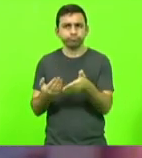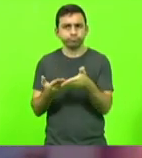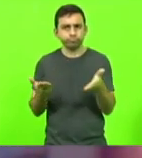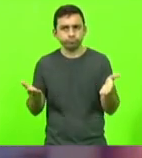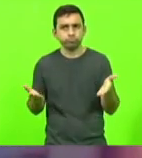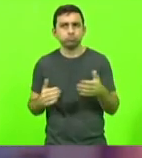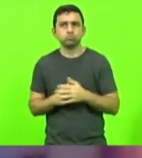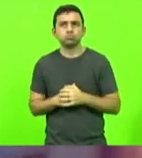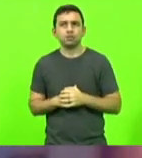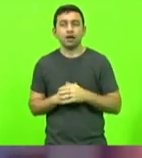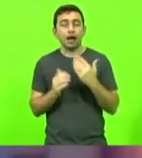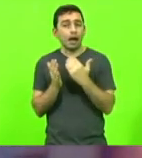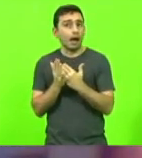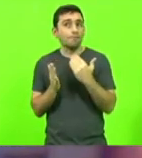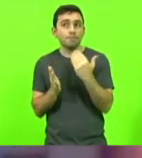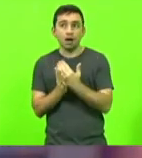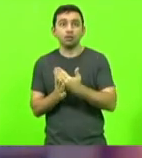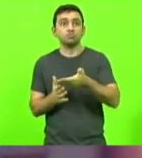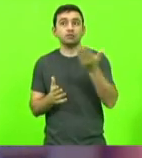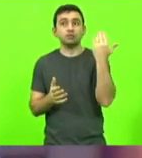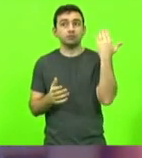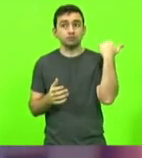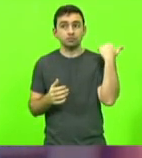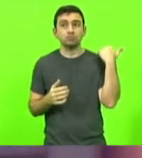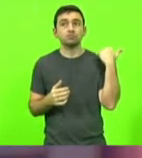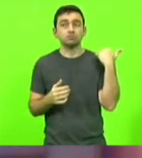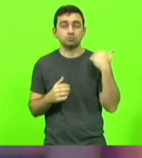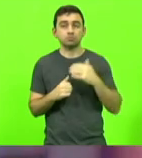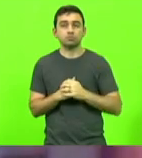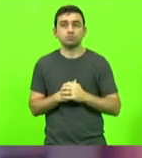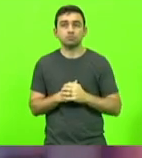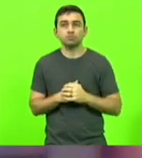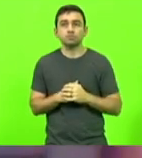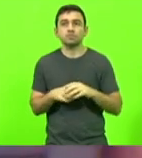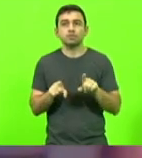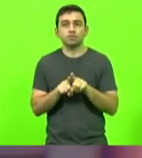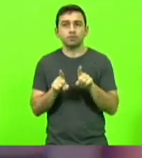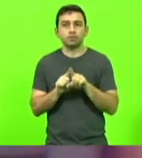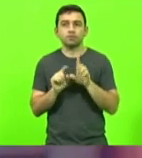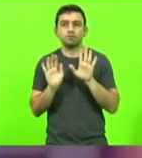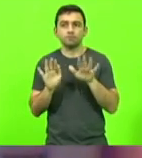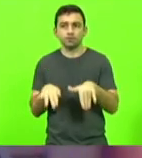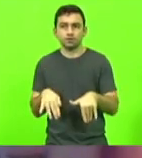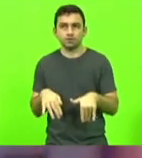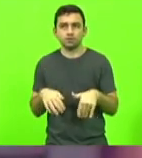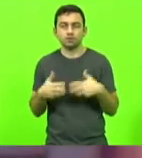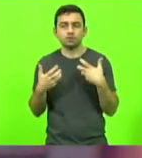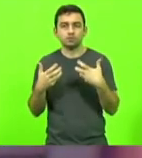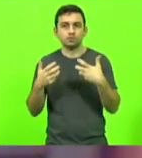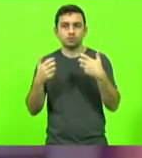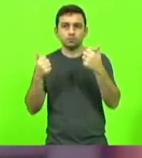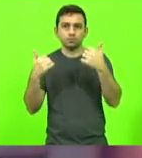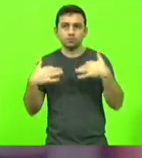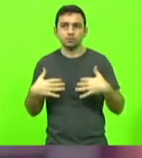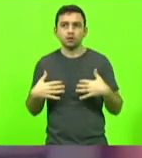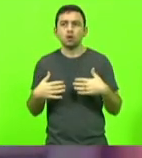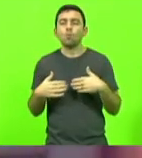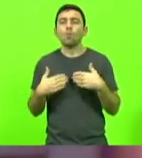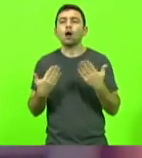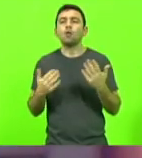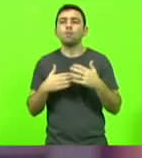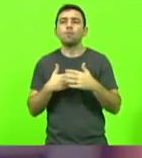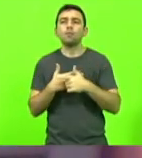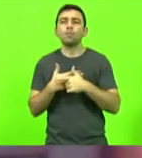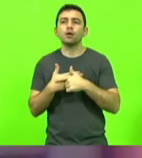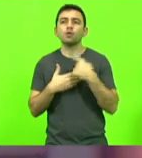como nunca antes tivemos. Mas eu quero terminar dizendo que qual é o papel que nós temos